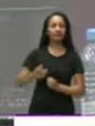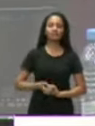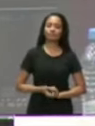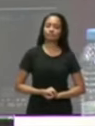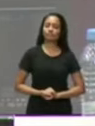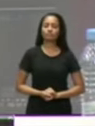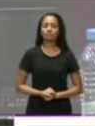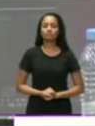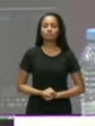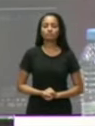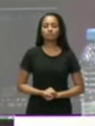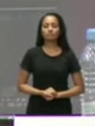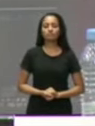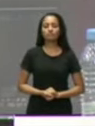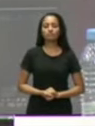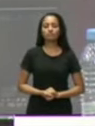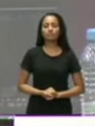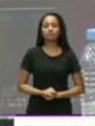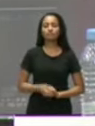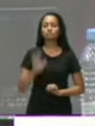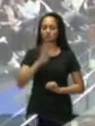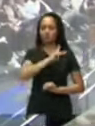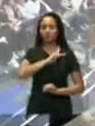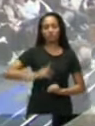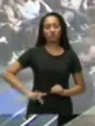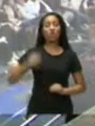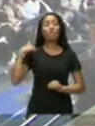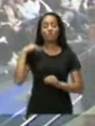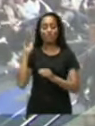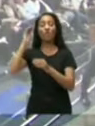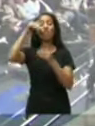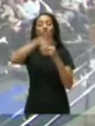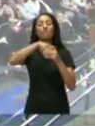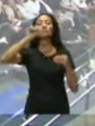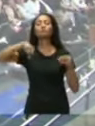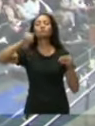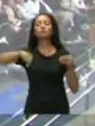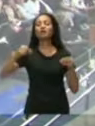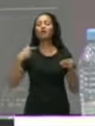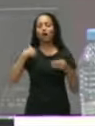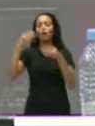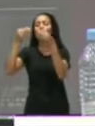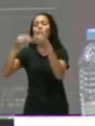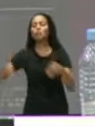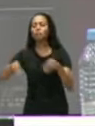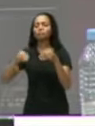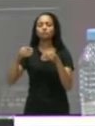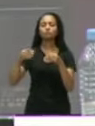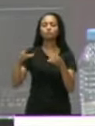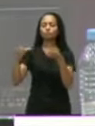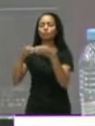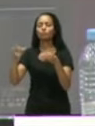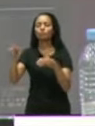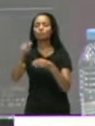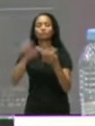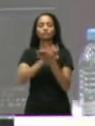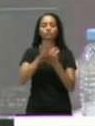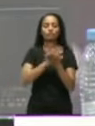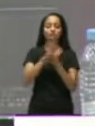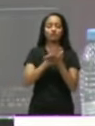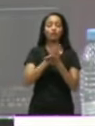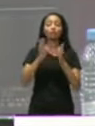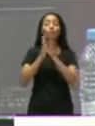mantenha. É isso aí, ao plenário que se mantenha. E o meu voto silêncio, é favorável, eu não estou aqui para prejudicar vocês, não. Fala. Por não gentileza, tô.